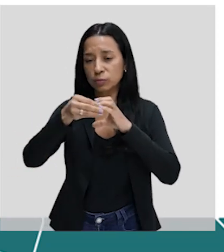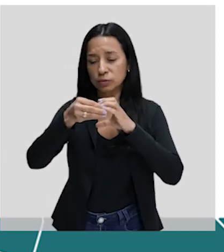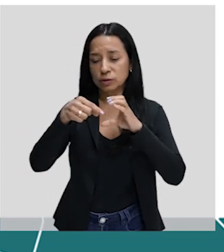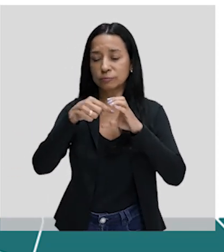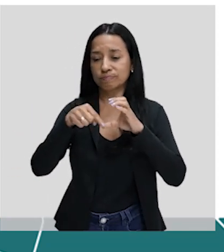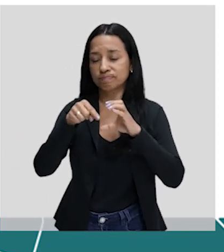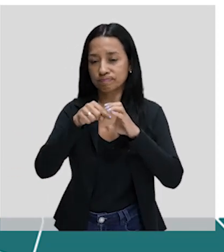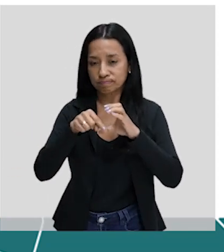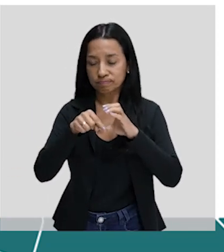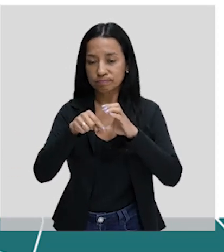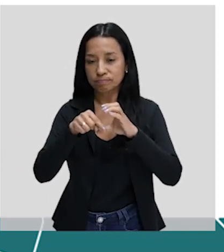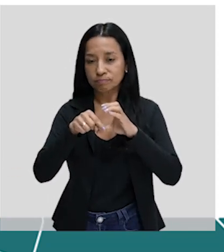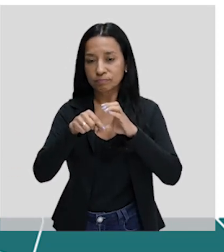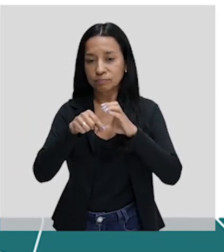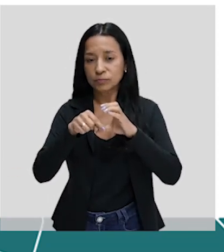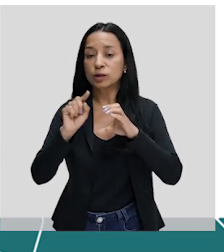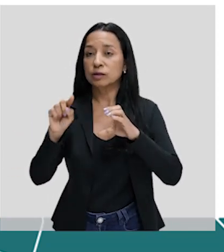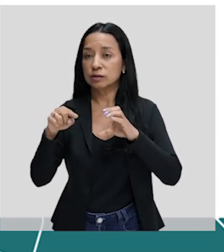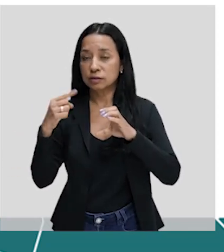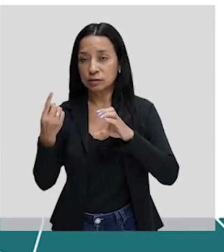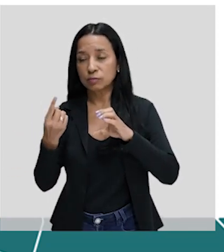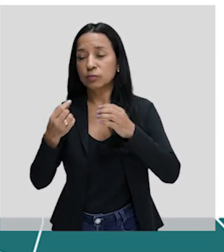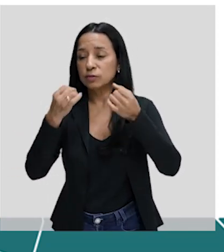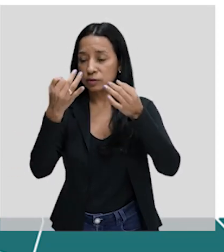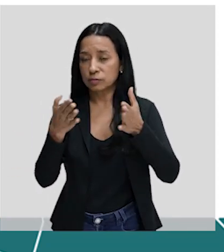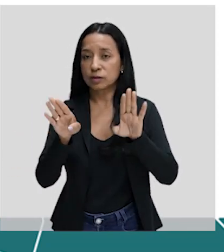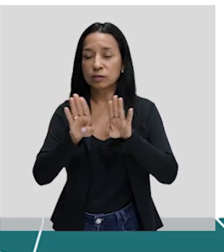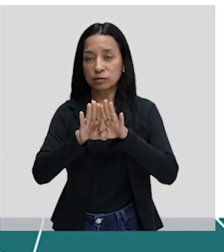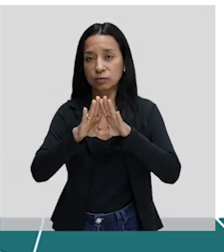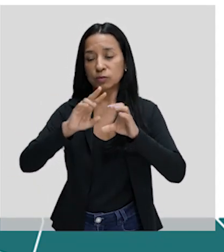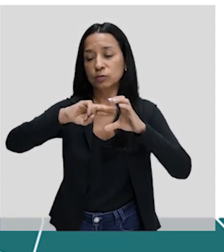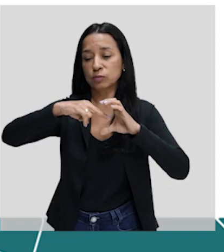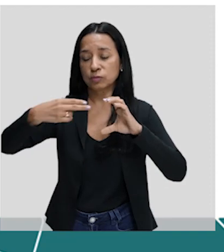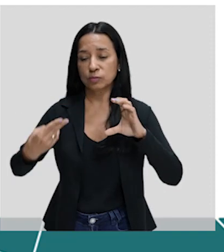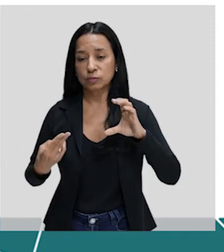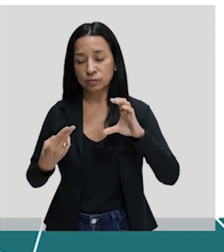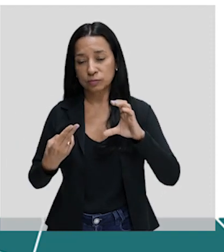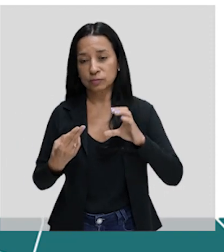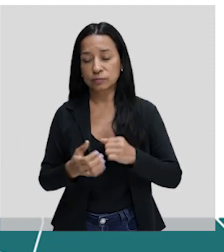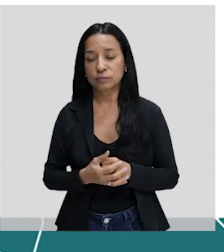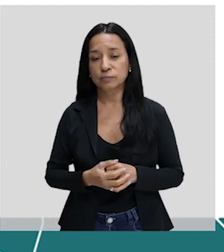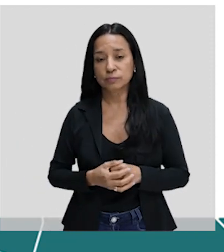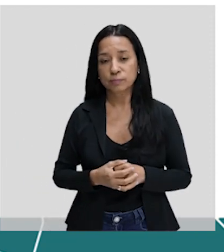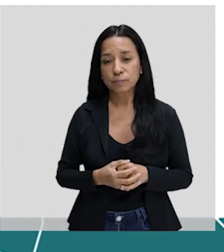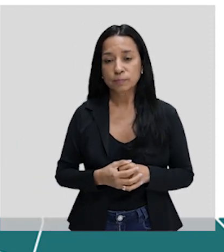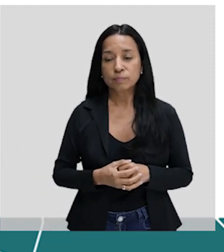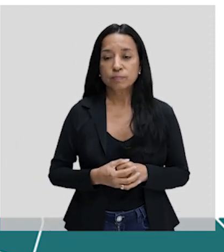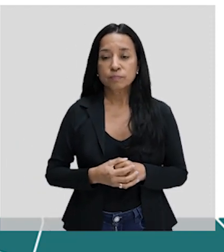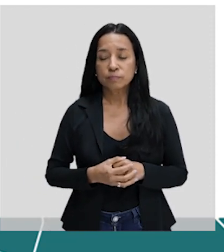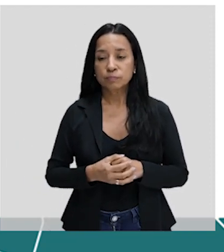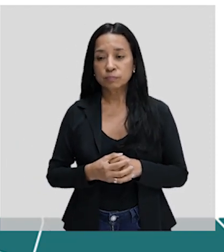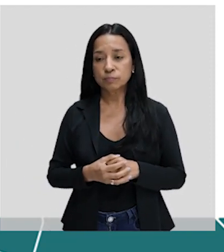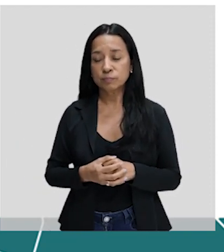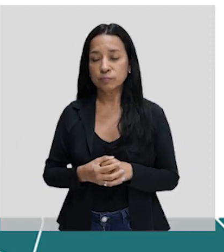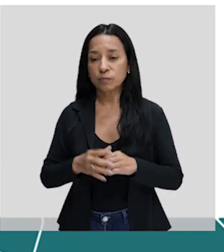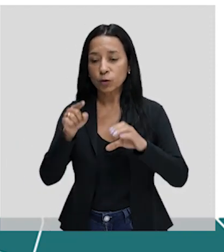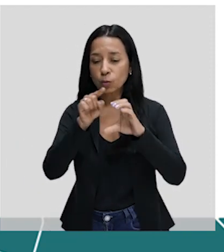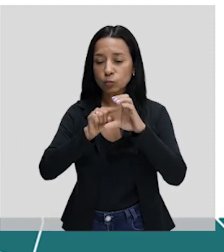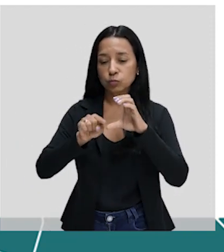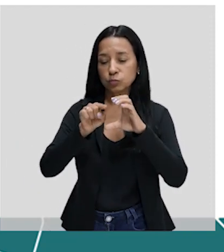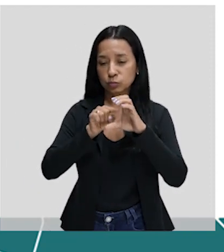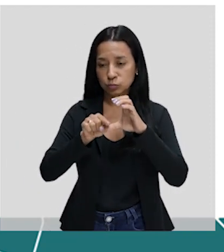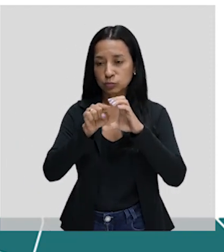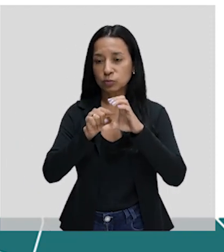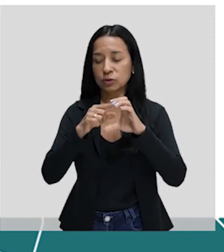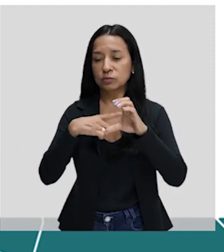nós vamos, por último, falar sobre os cromossomos, tá certo? Então, o núcleo, que é delimitado, que tem